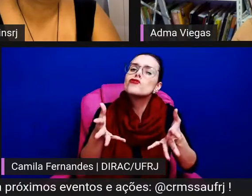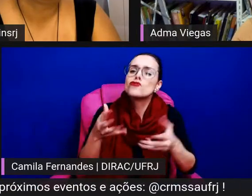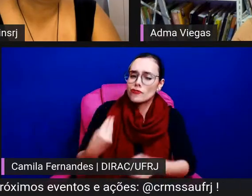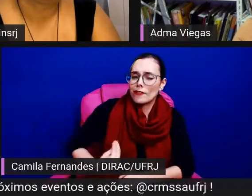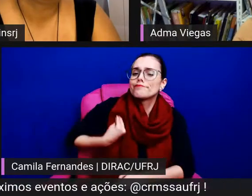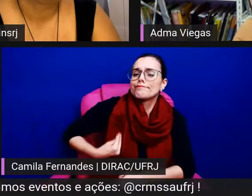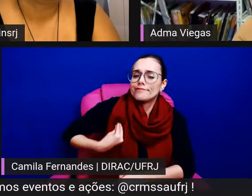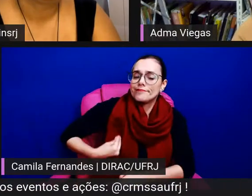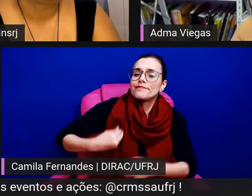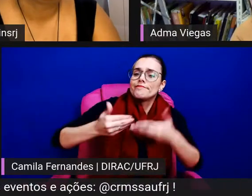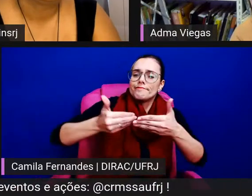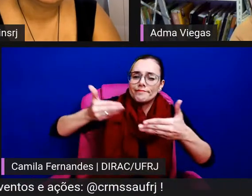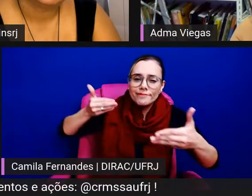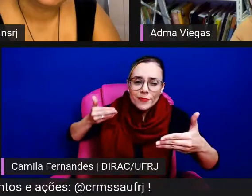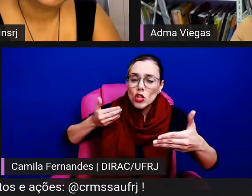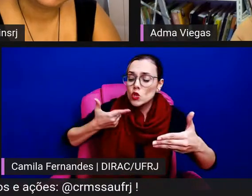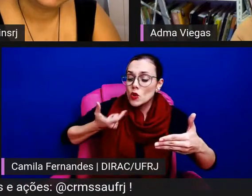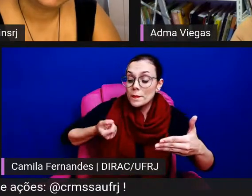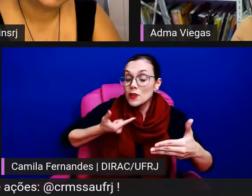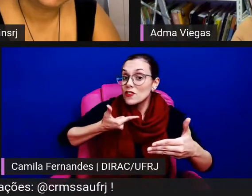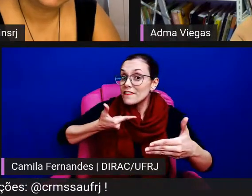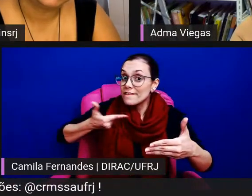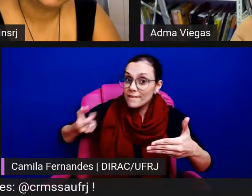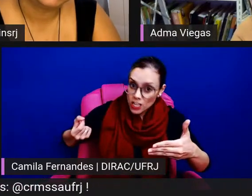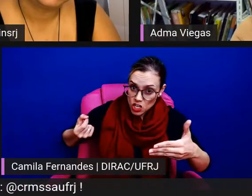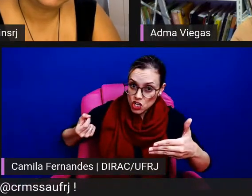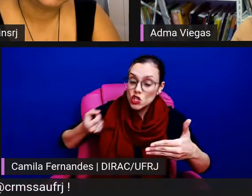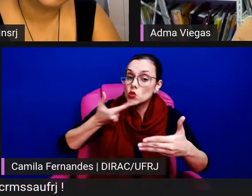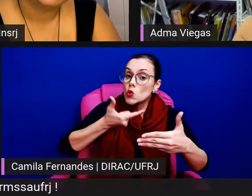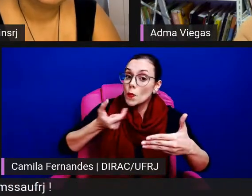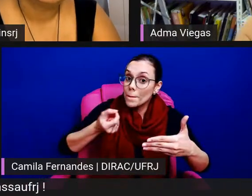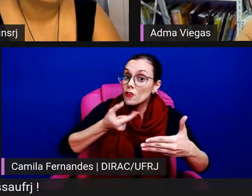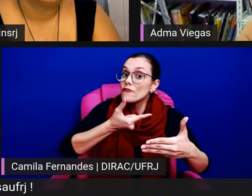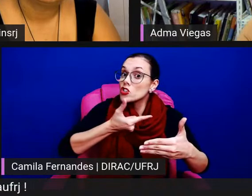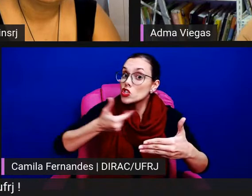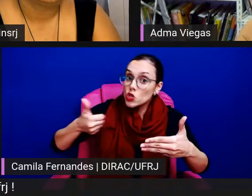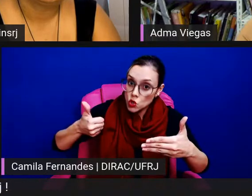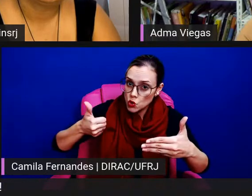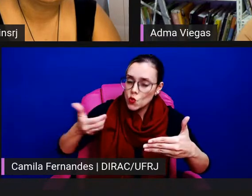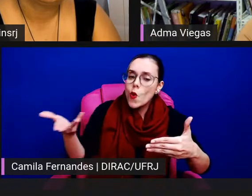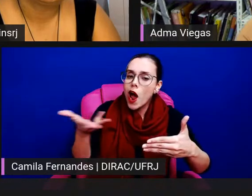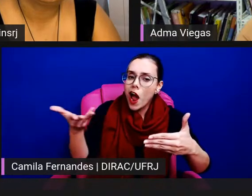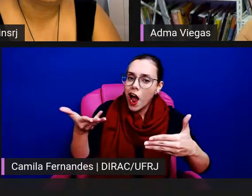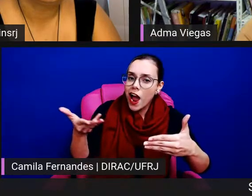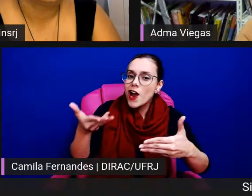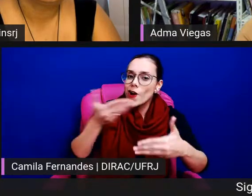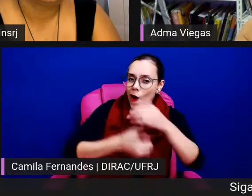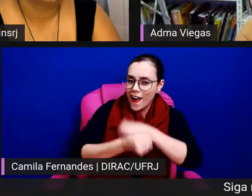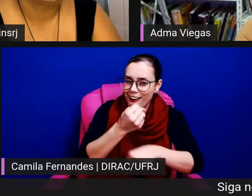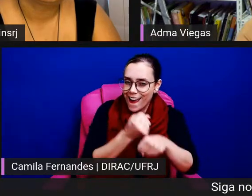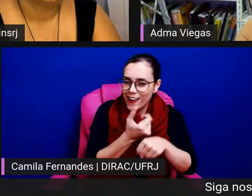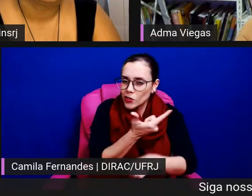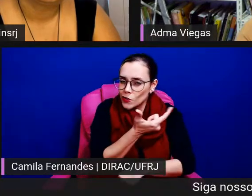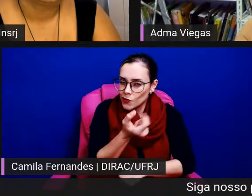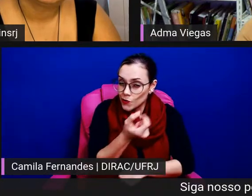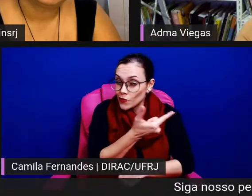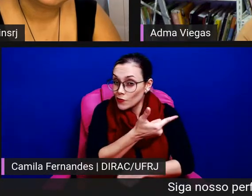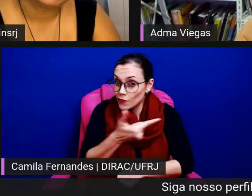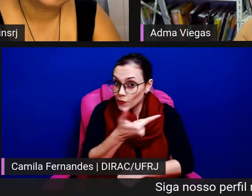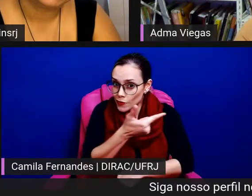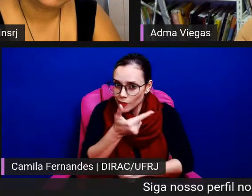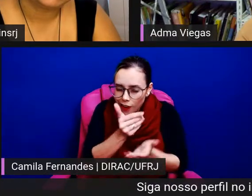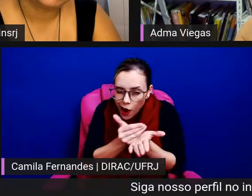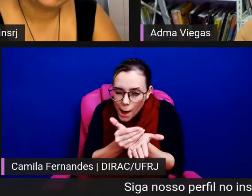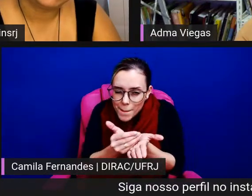2020, 2021 e agora 2022. Vocês podem ver no nosso canal do YouTube, todos os cines estão